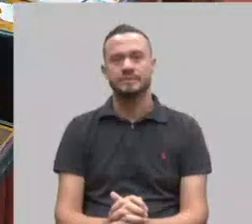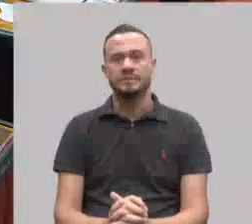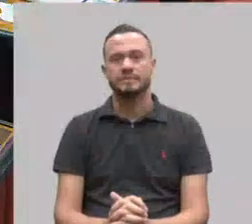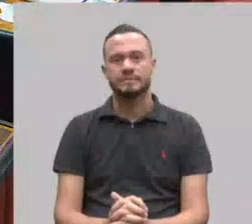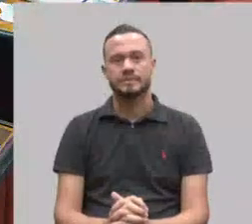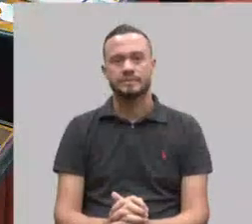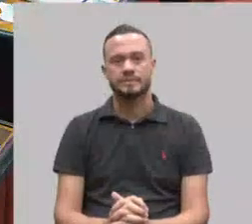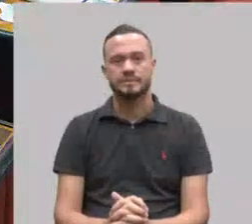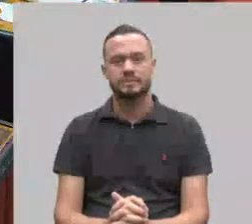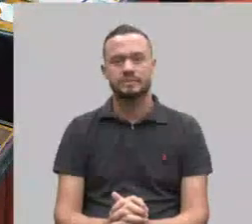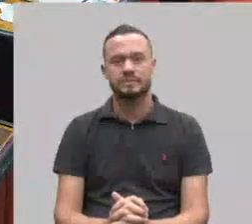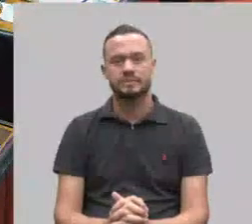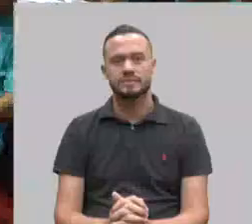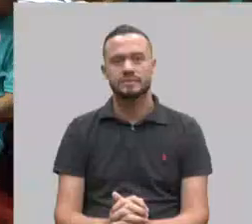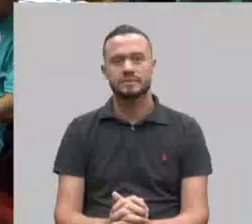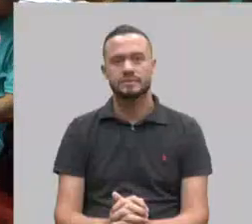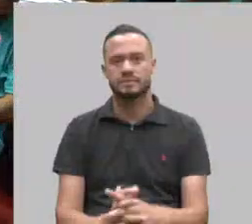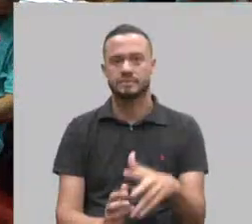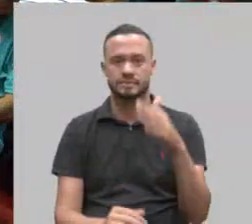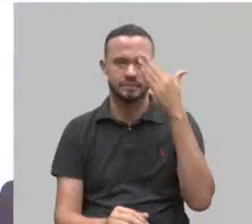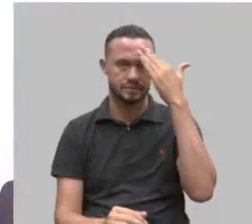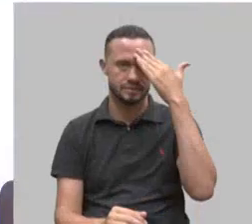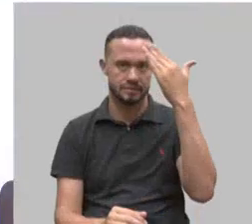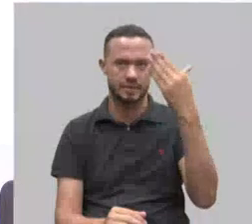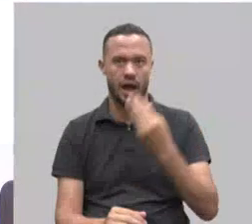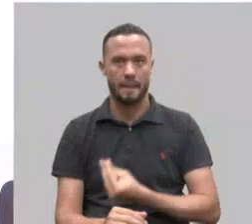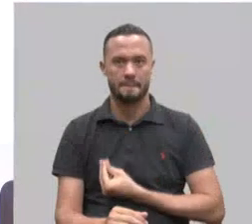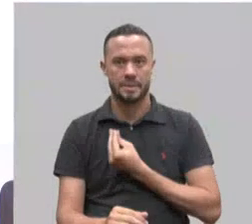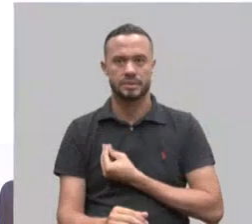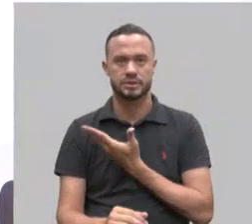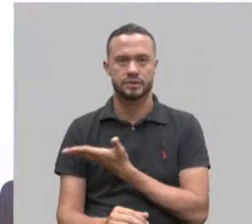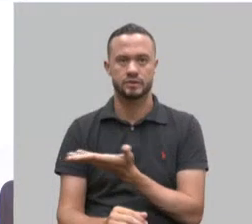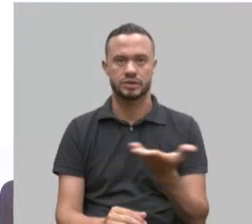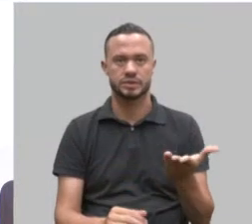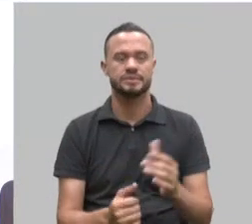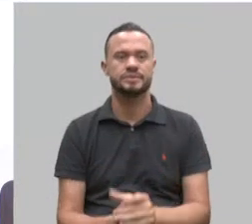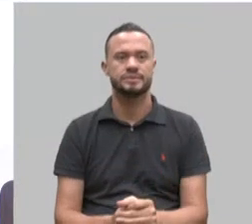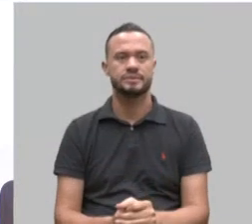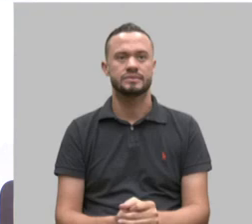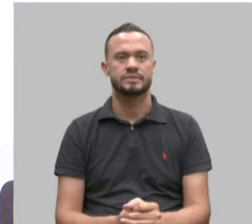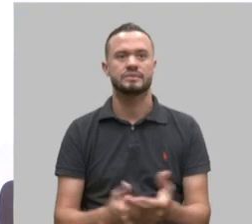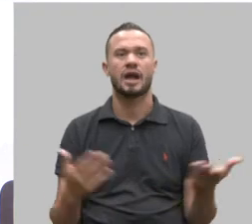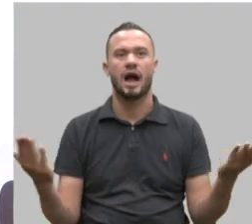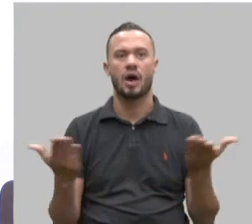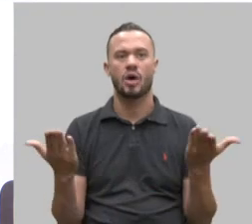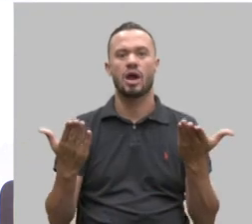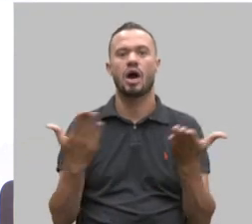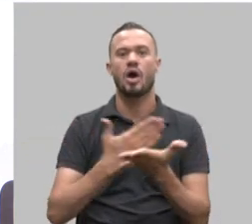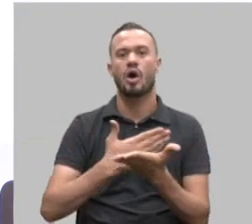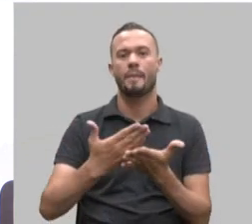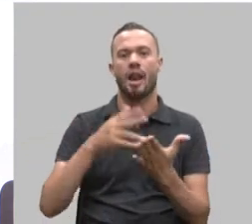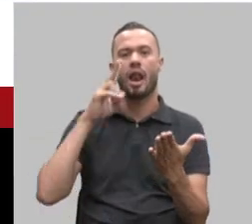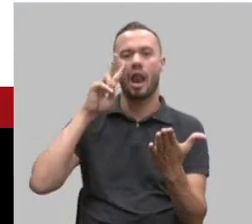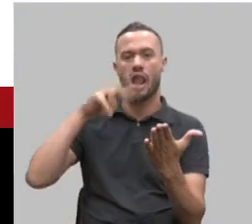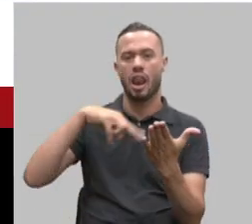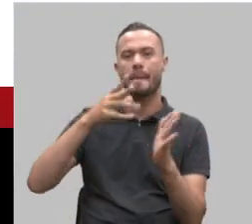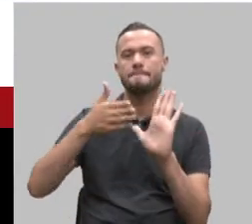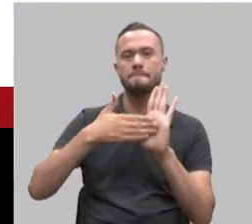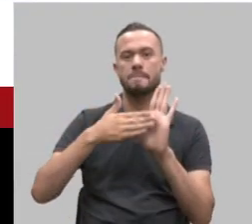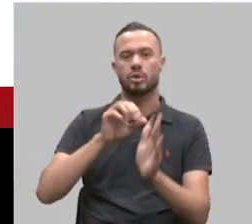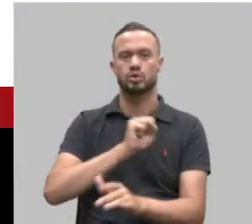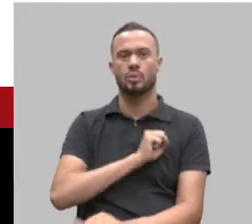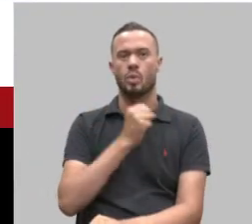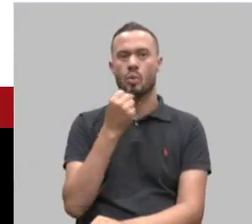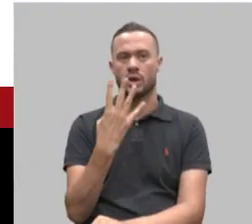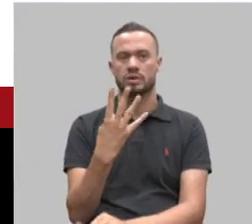ROM muito obrigada pela participação de todos agora nós vamos começar a leitura da proposta número qu otimização